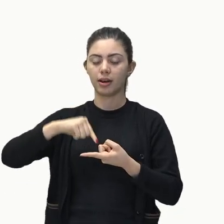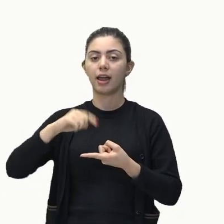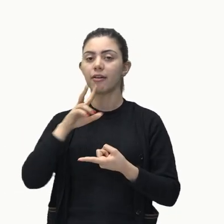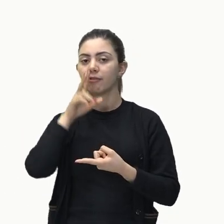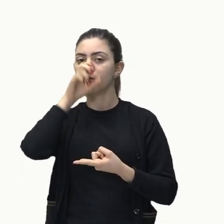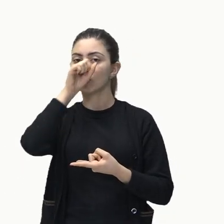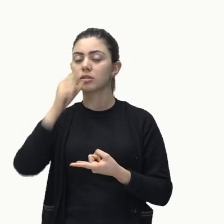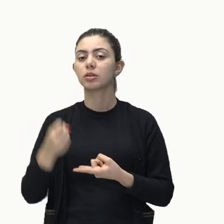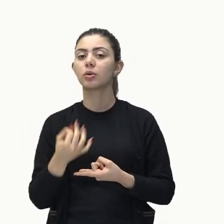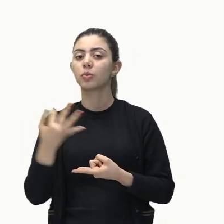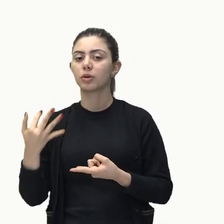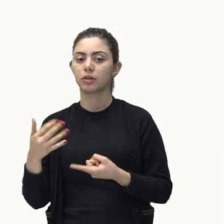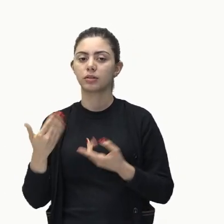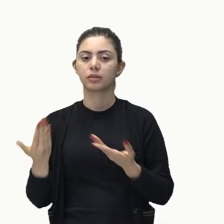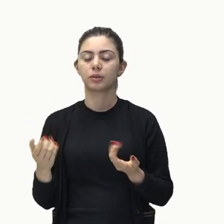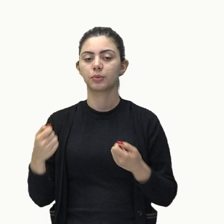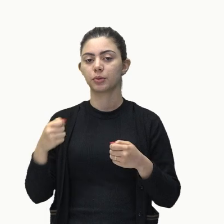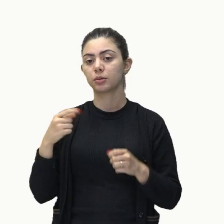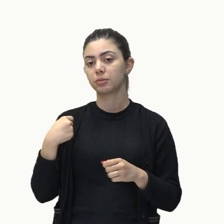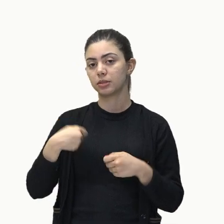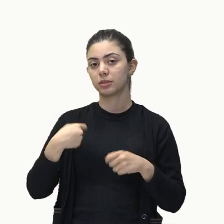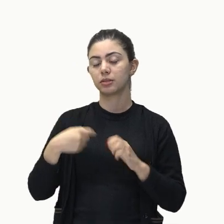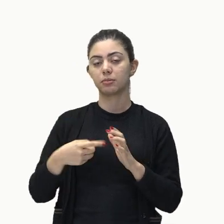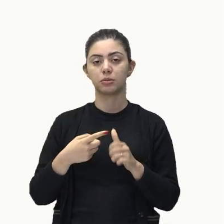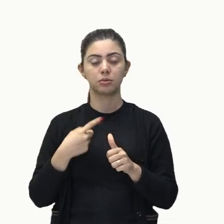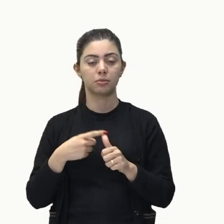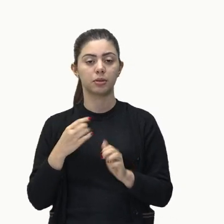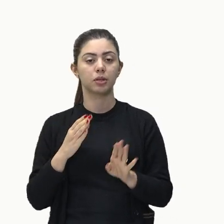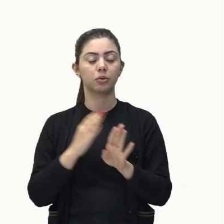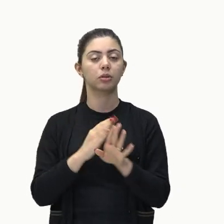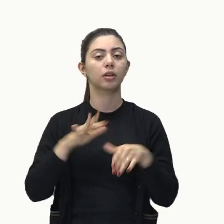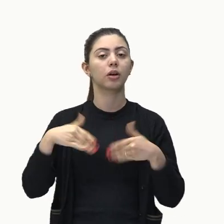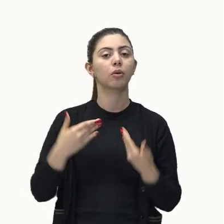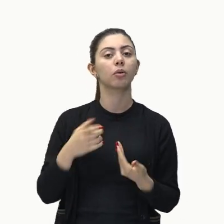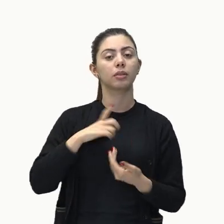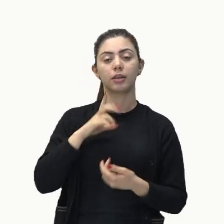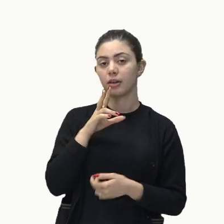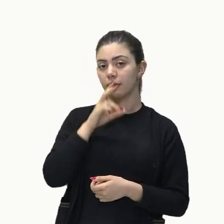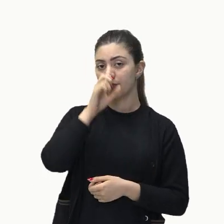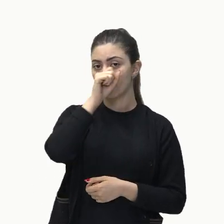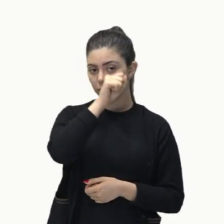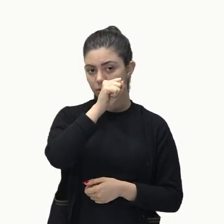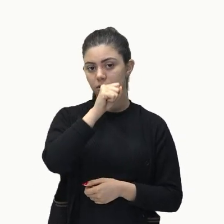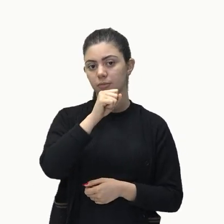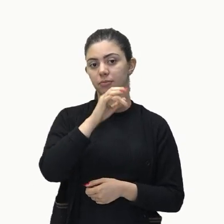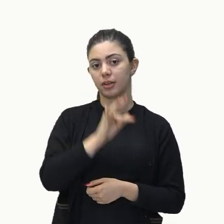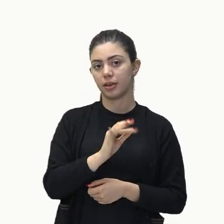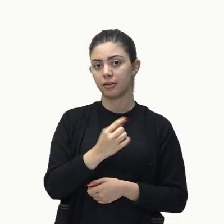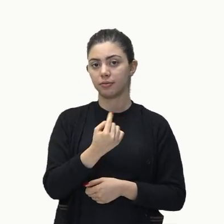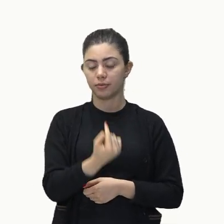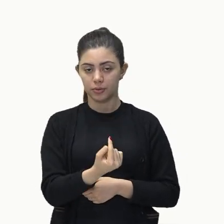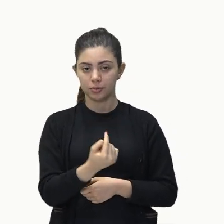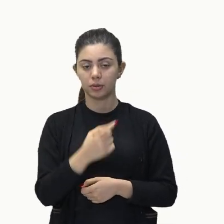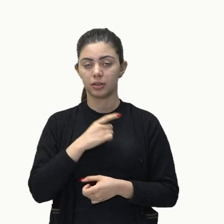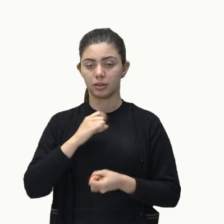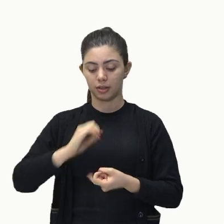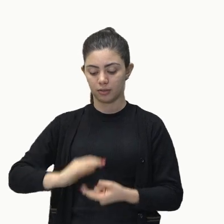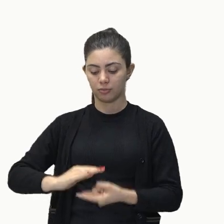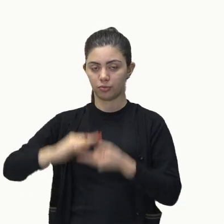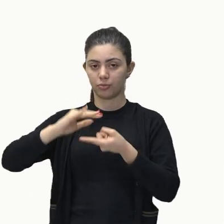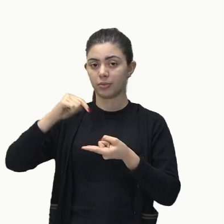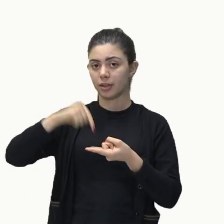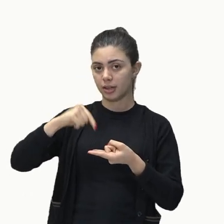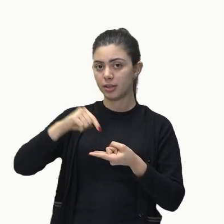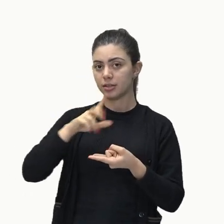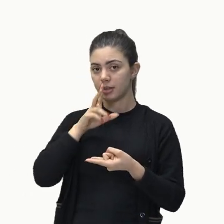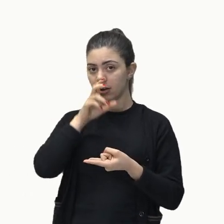Então, realmente, a gente vai ter que encontrar qual é a força F1 que vai levantar lá o automóvel.